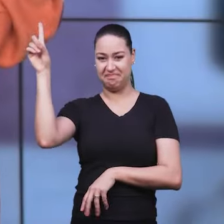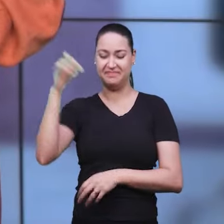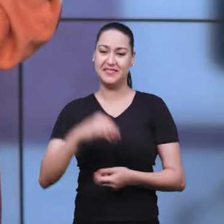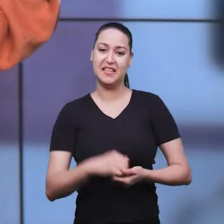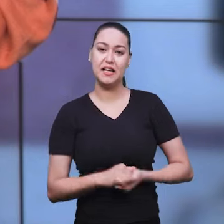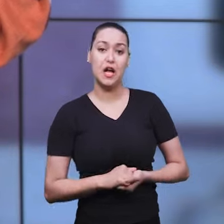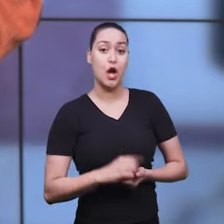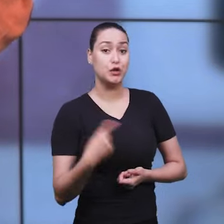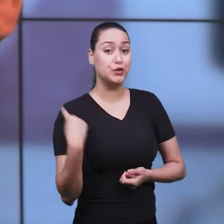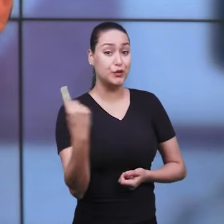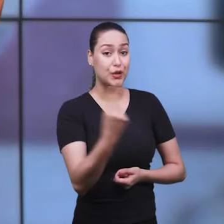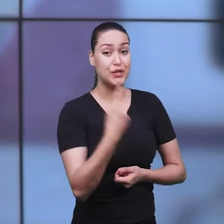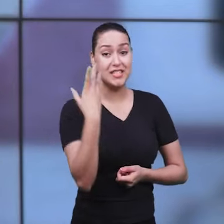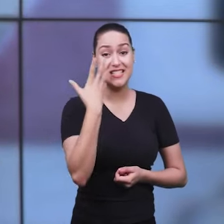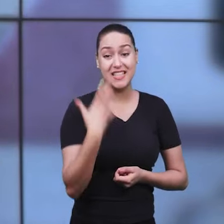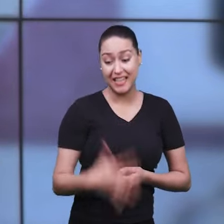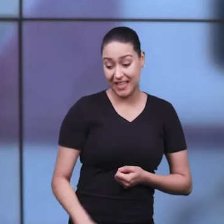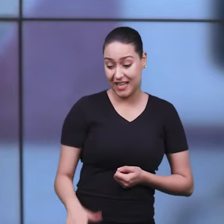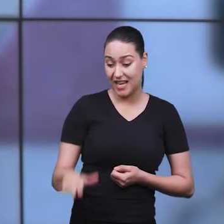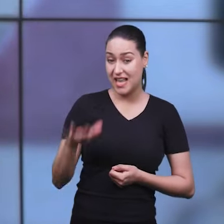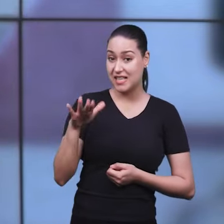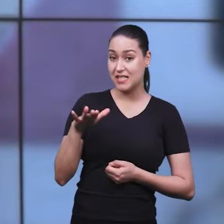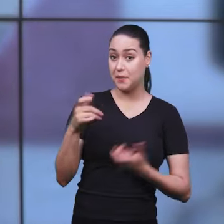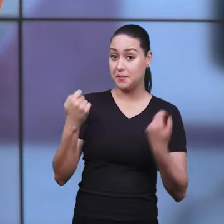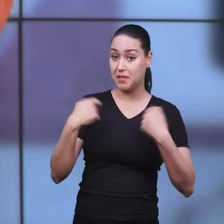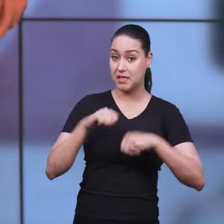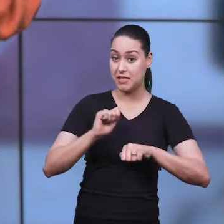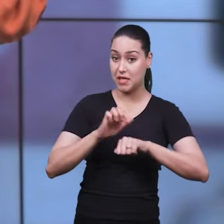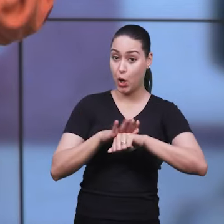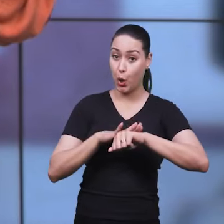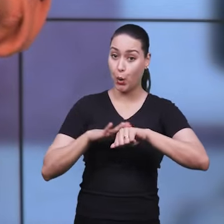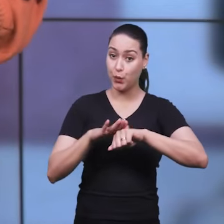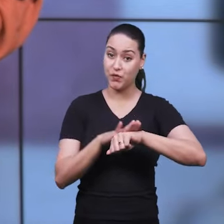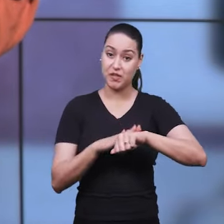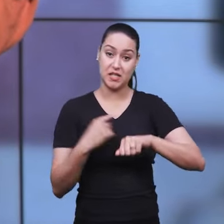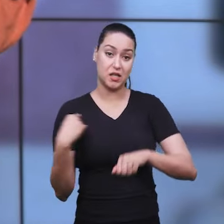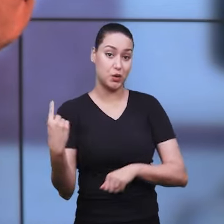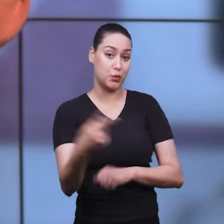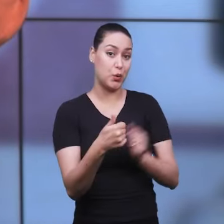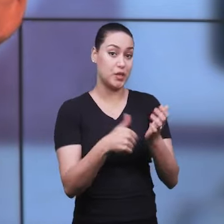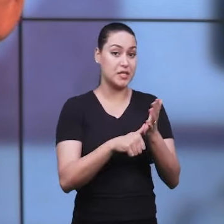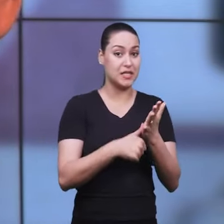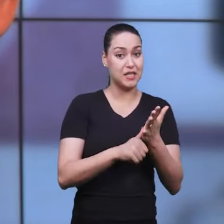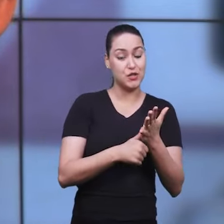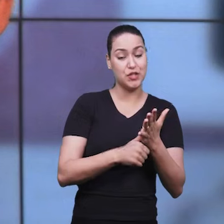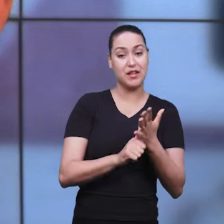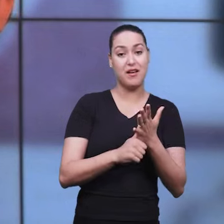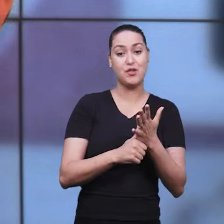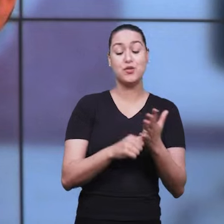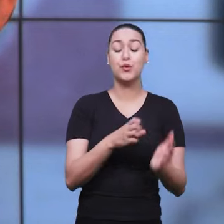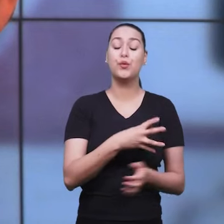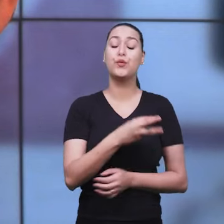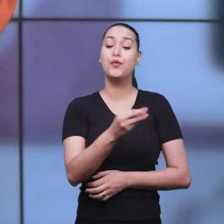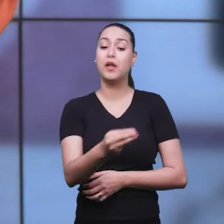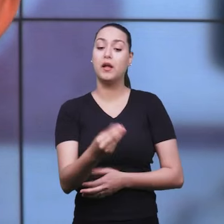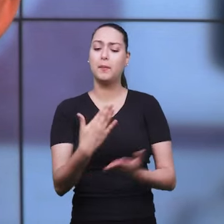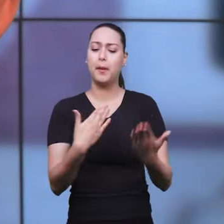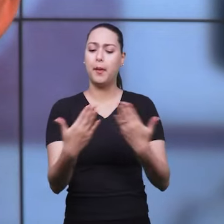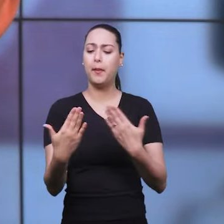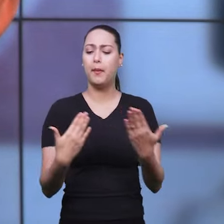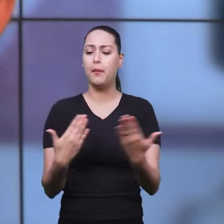sentido, desde pequeninos, devemos conversar sobre a nossa identidade com os filhos, a fim de que